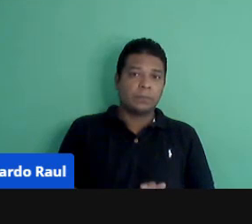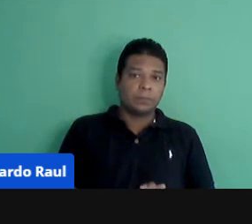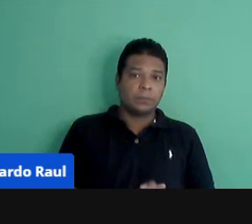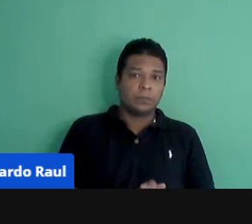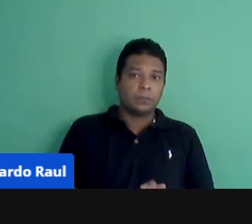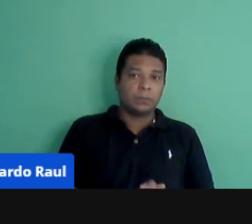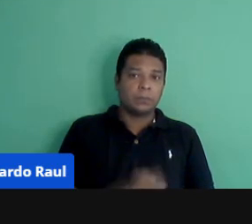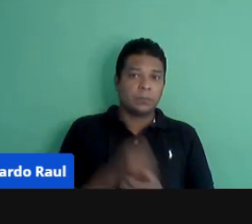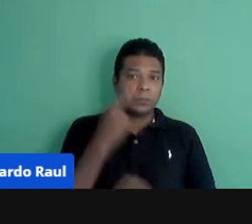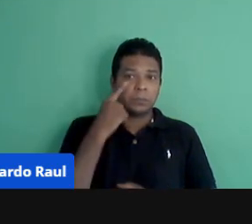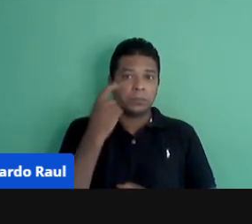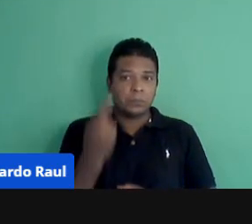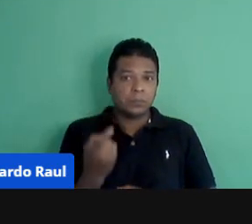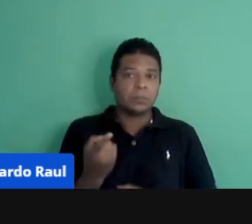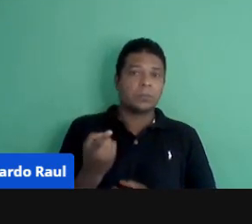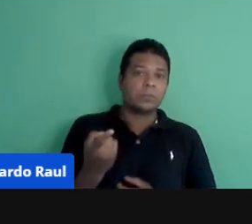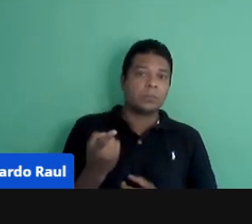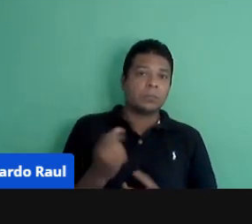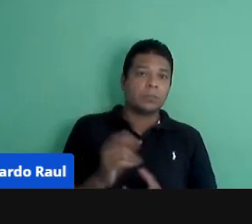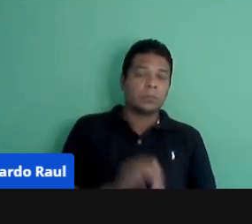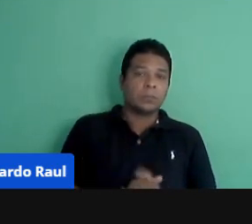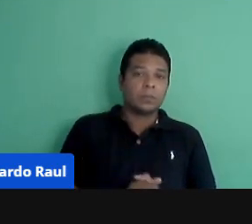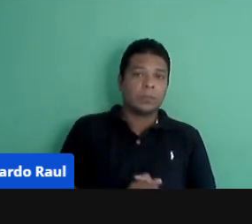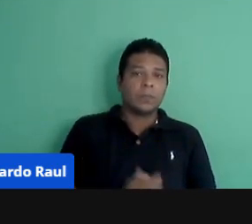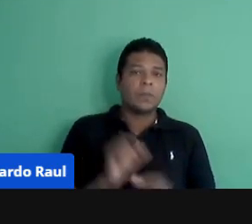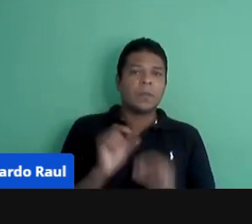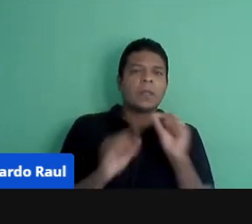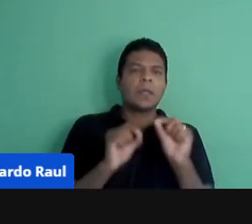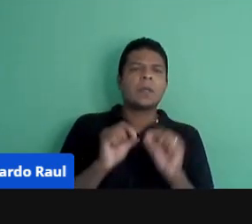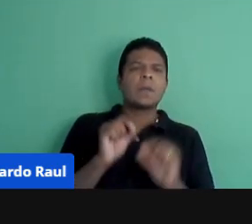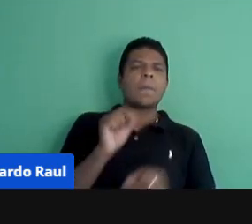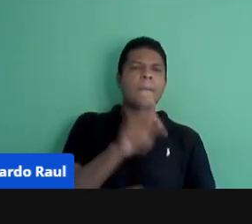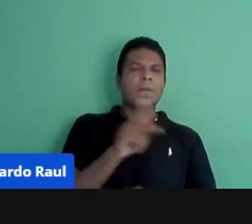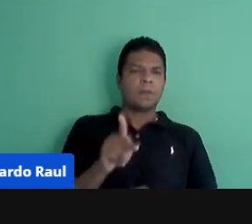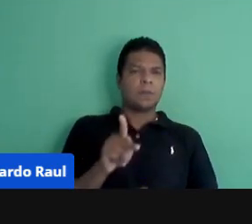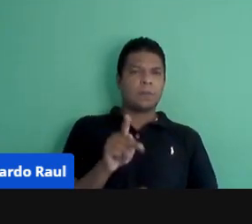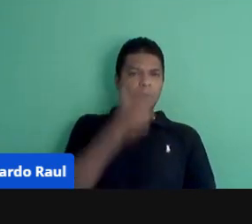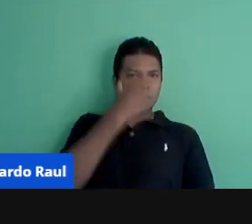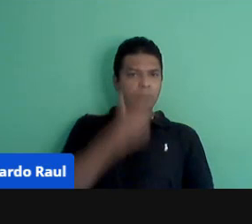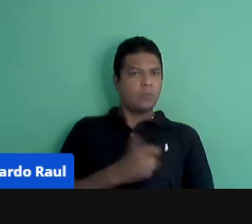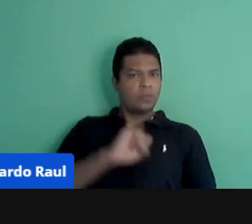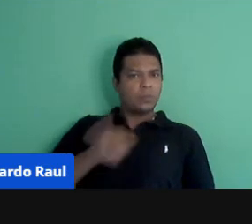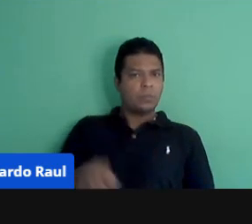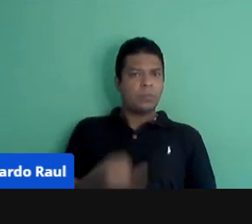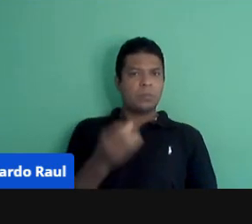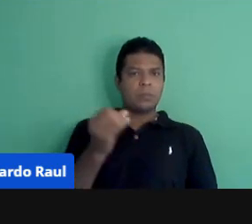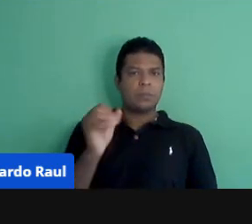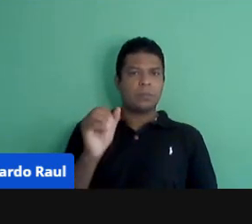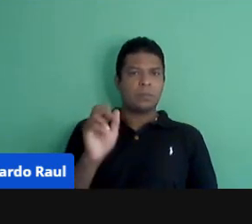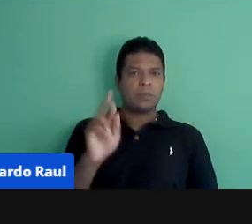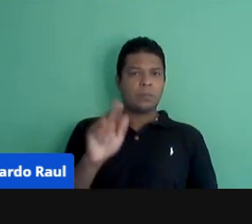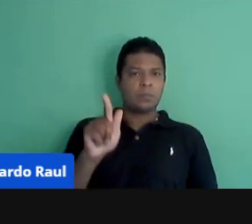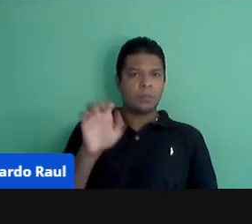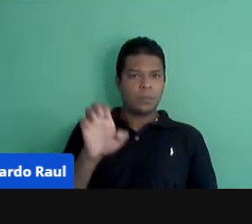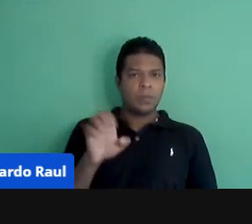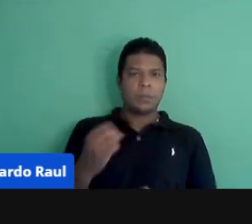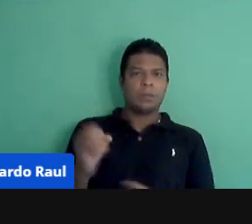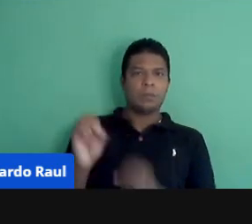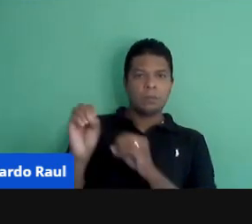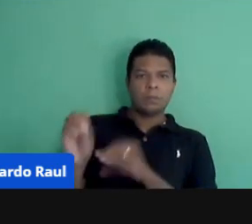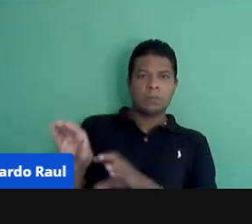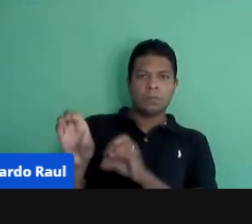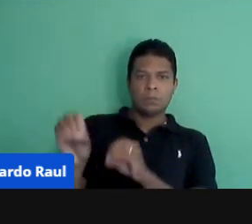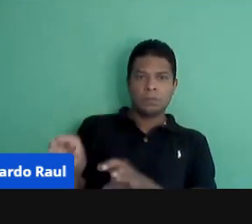acho essencial, né? Quem é o professor, né? É o professor Jorge, né? Então, ele está me ensinando diretamente